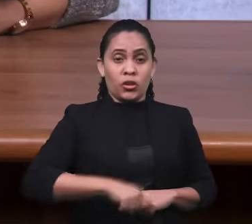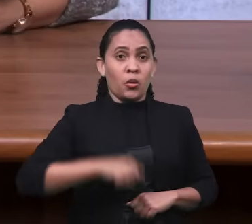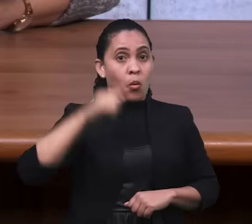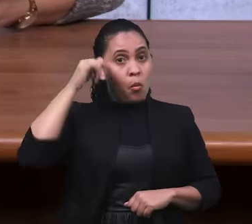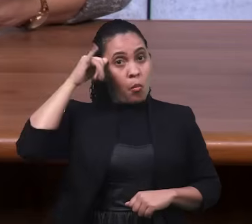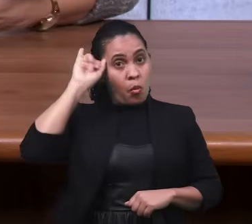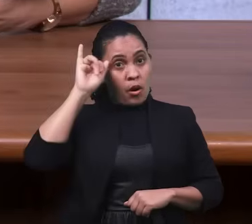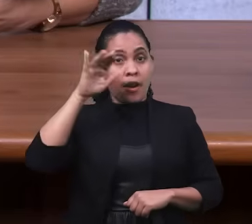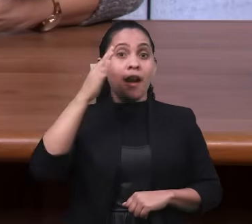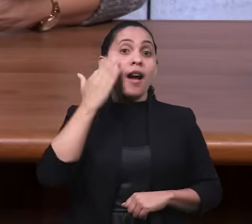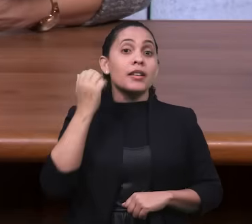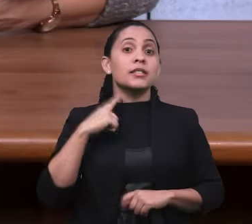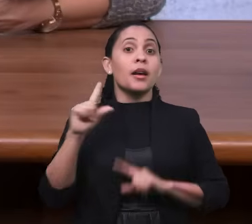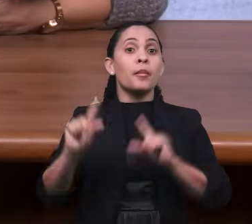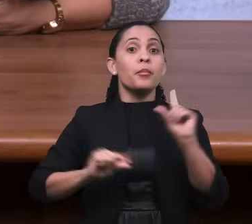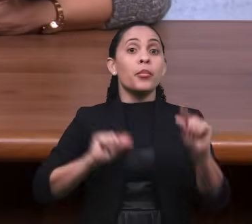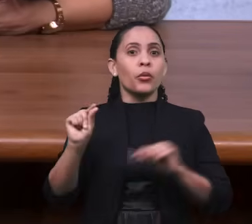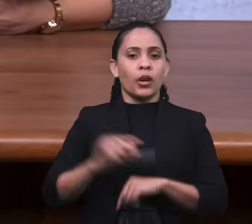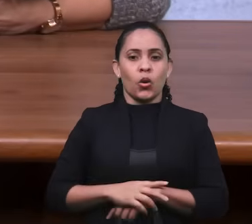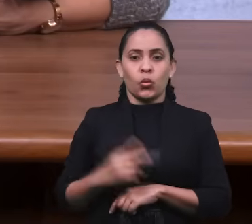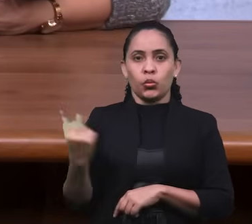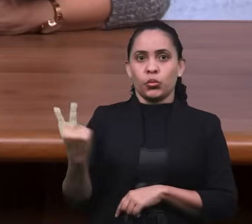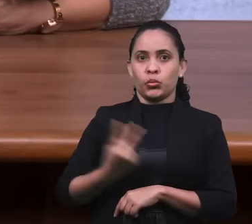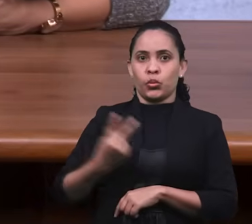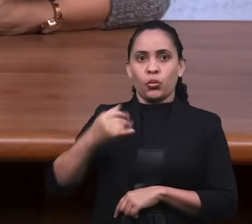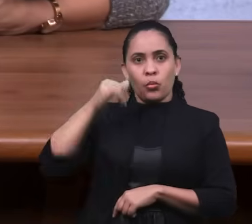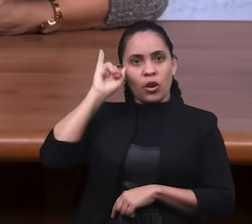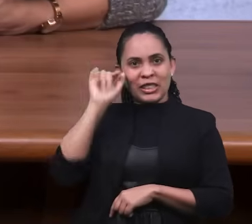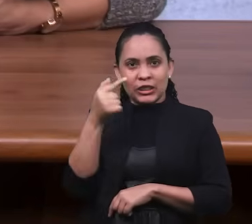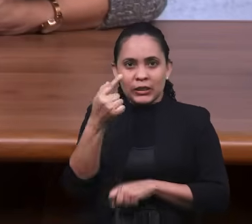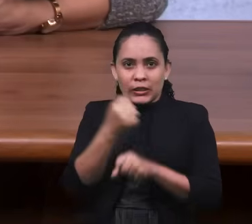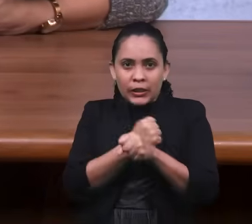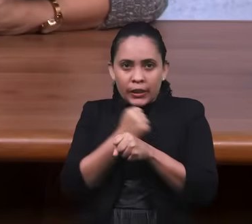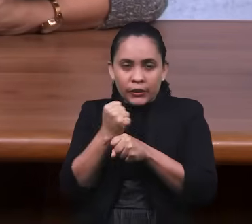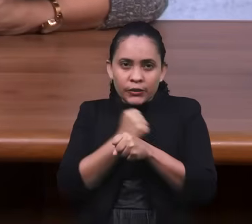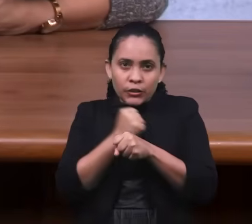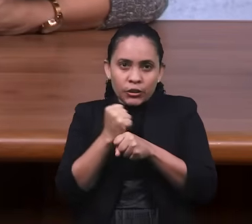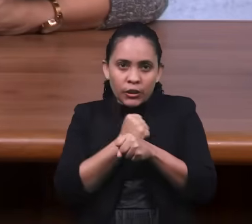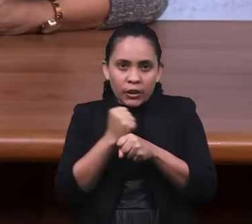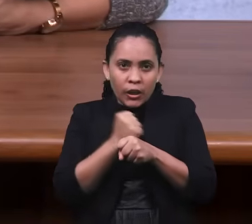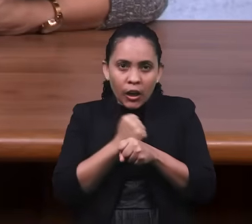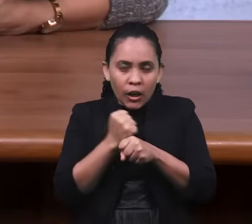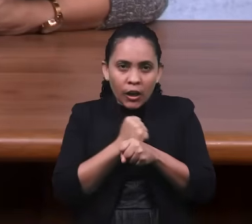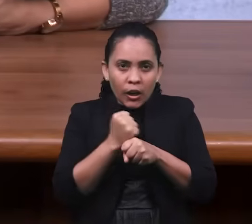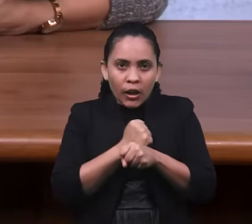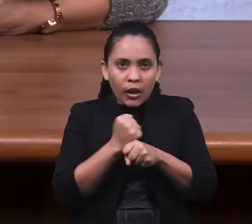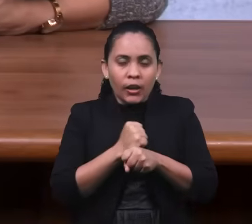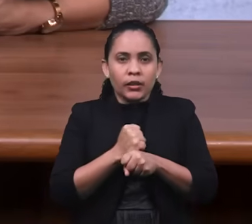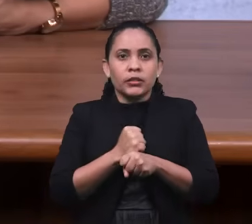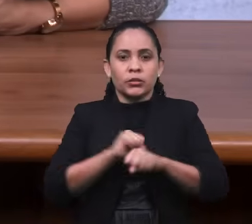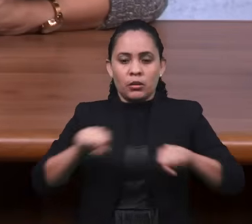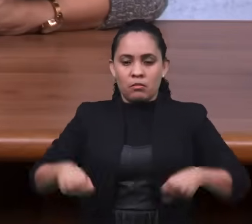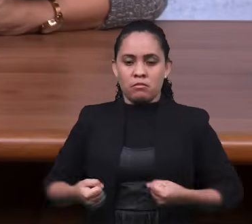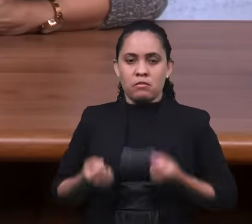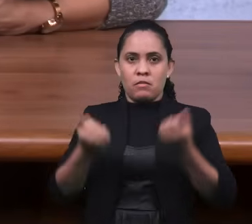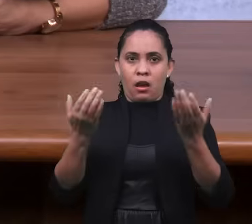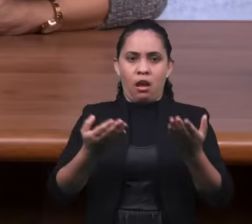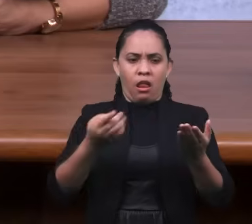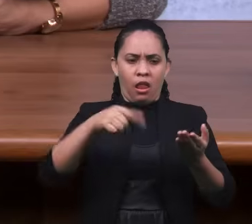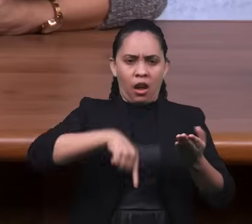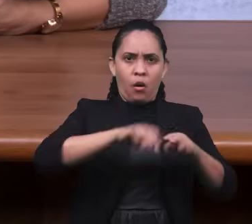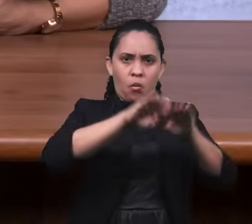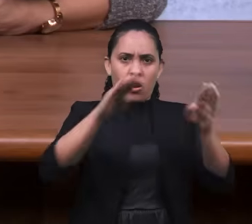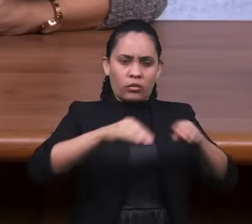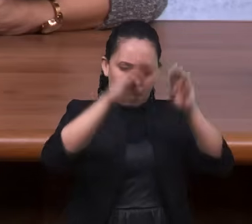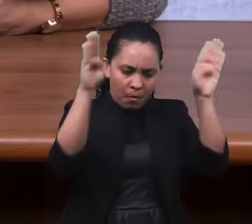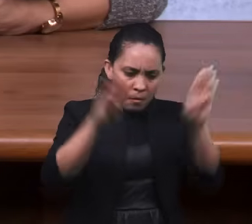a saber, o segundo boi de 7 anos, e derriba o altar de Baal que é de